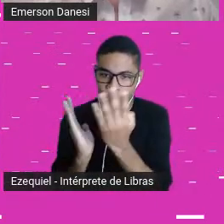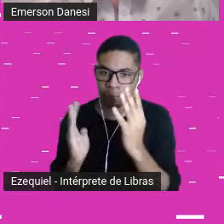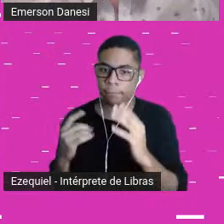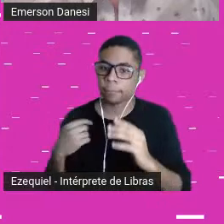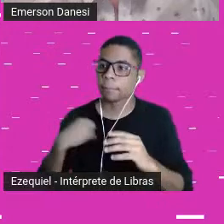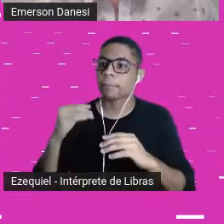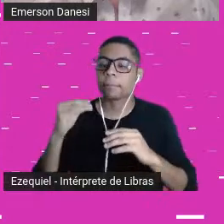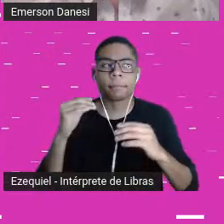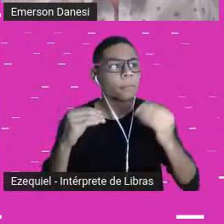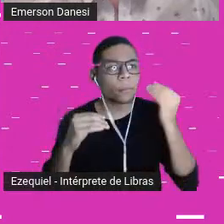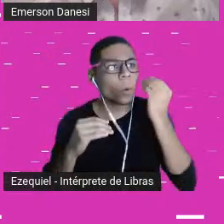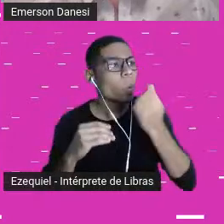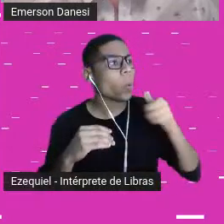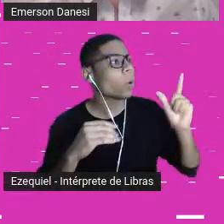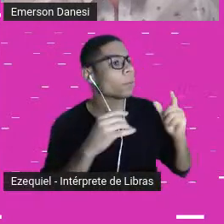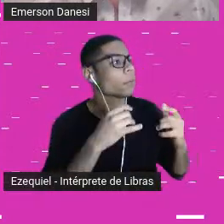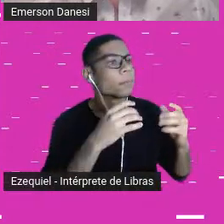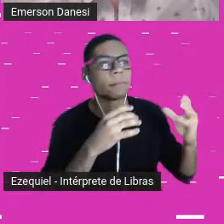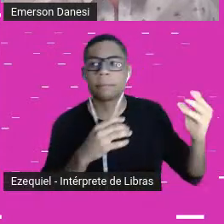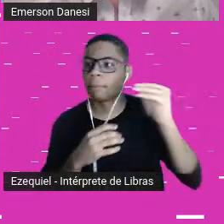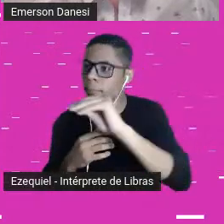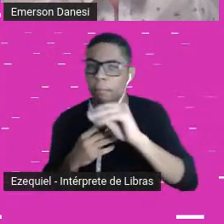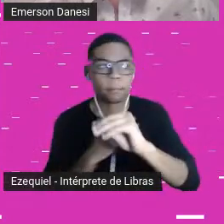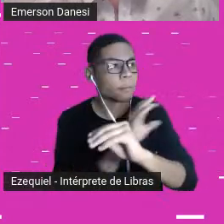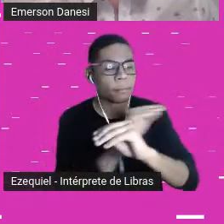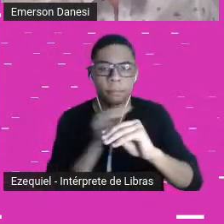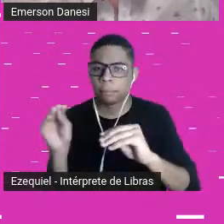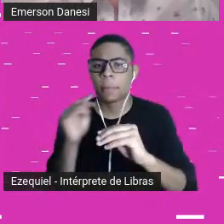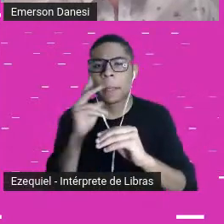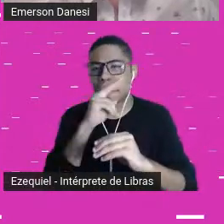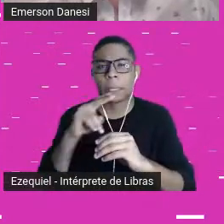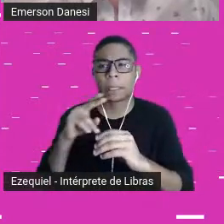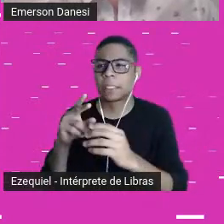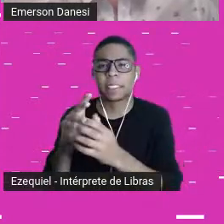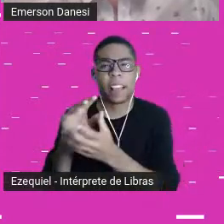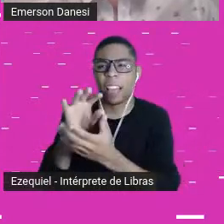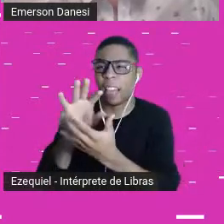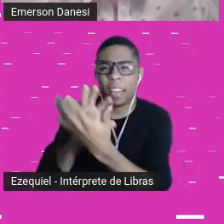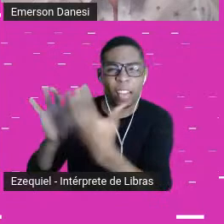uns outros fios, uns outros detalhes